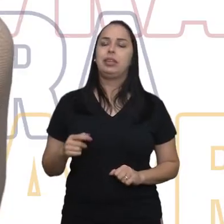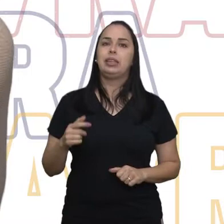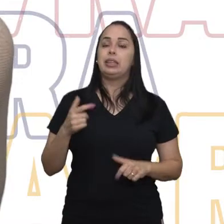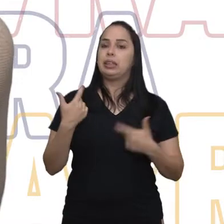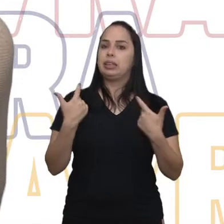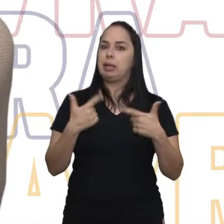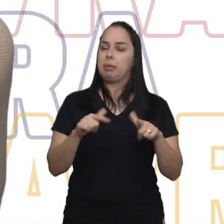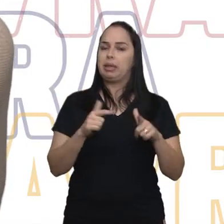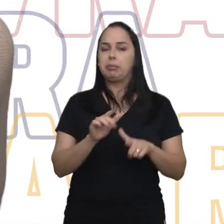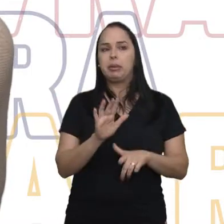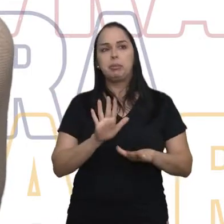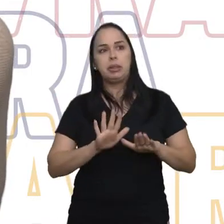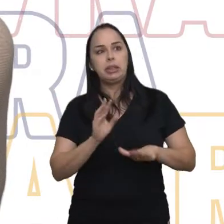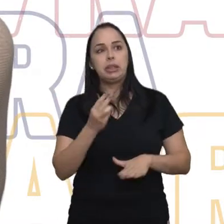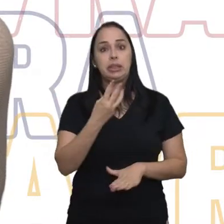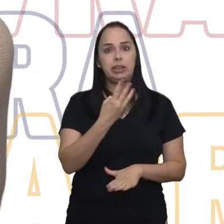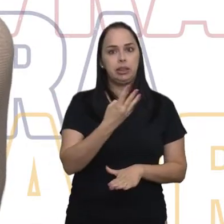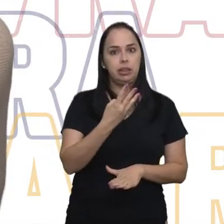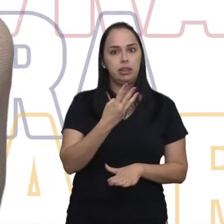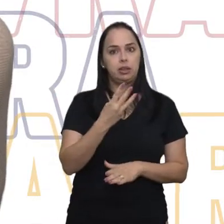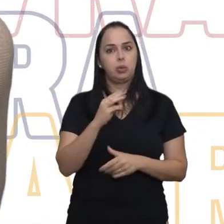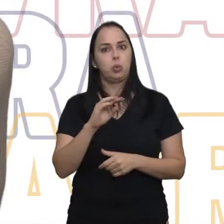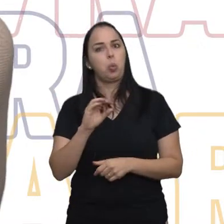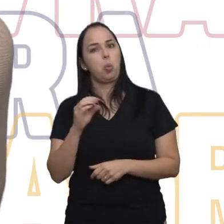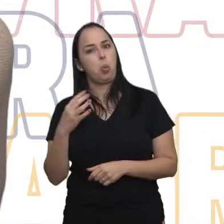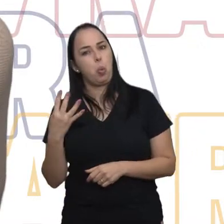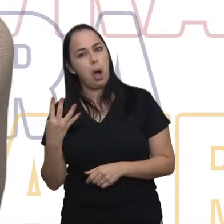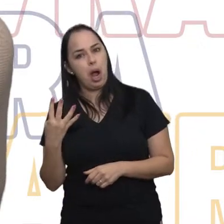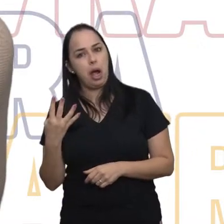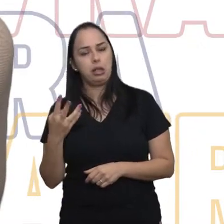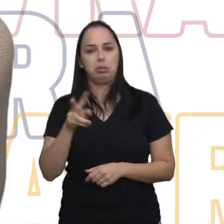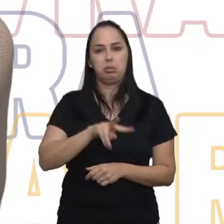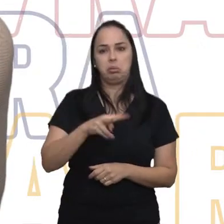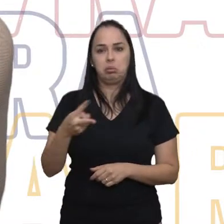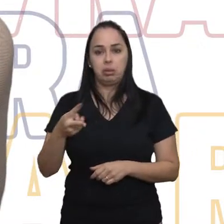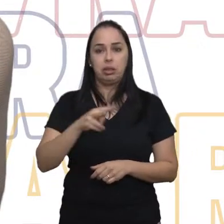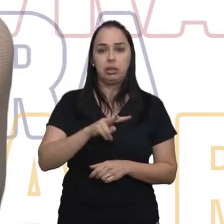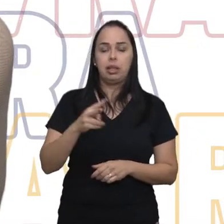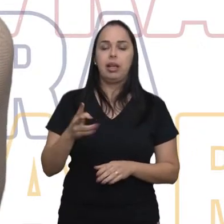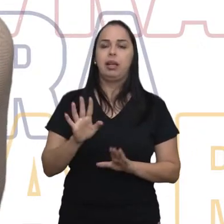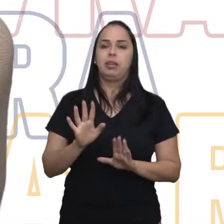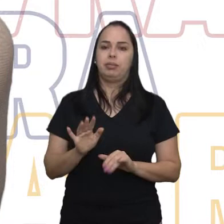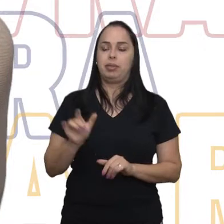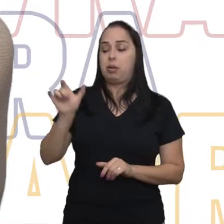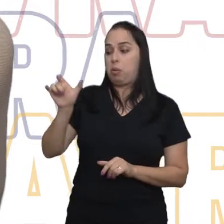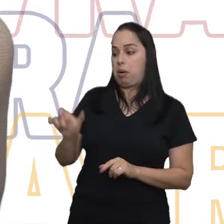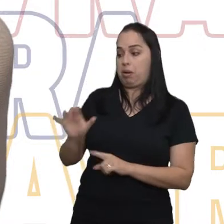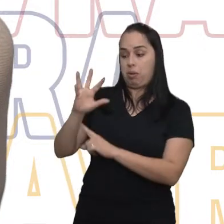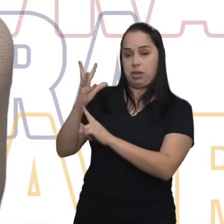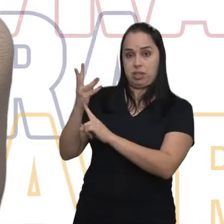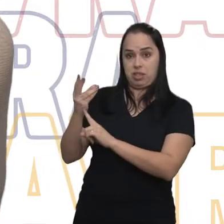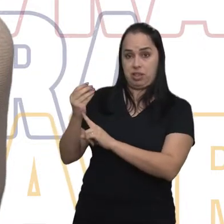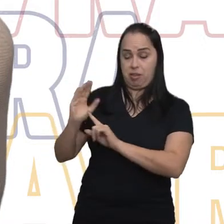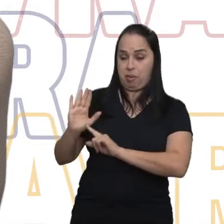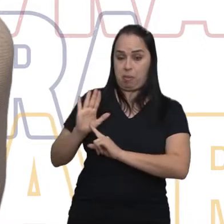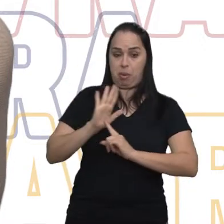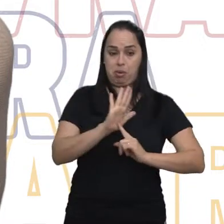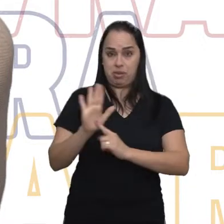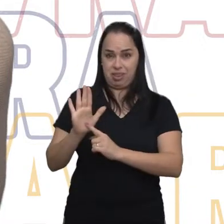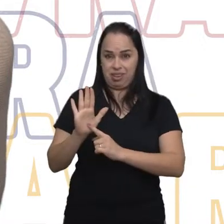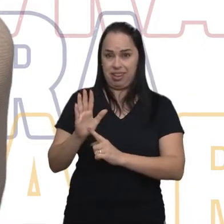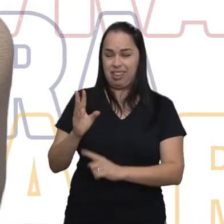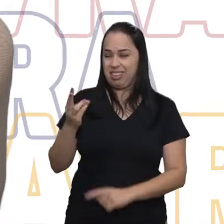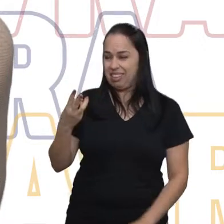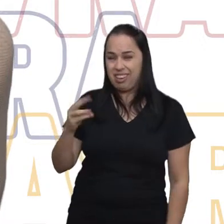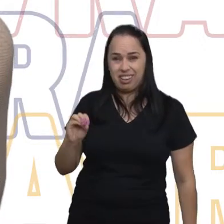Nós trabalhamos uma média de 3 a 4 exposições por ano. Por quê? Para o artista que vem expor, não é muito interessante que ele